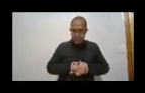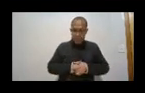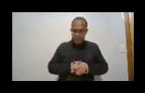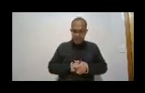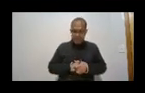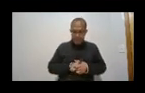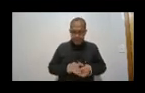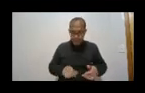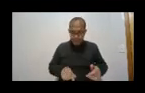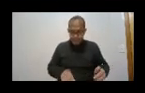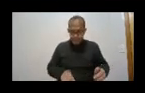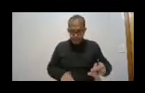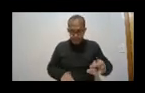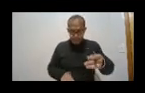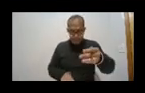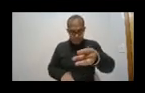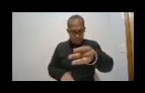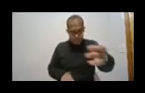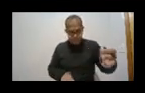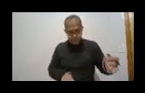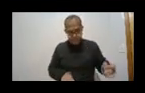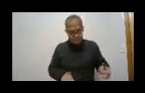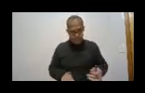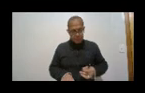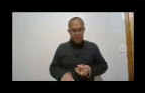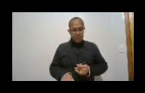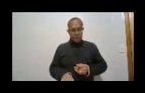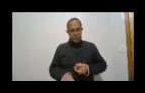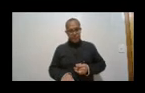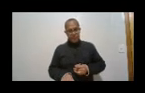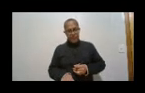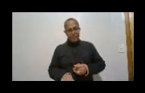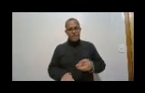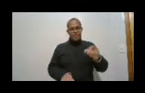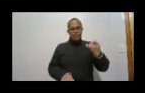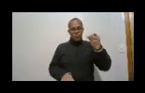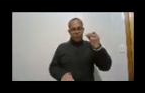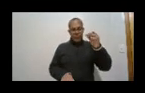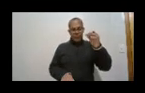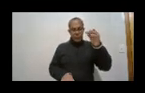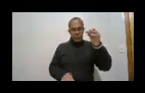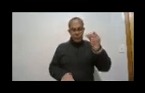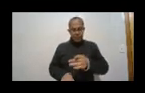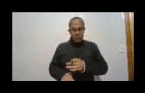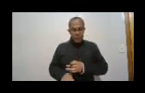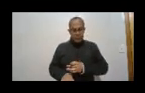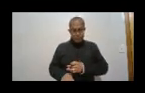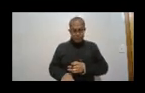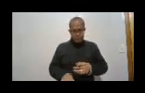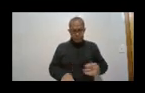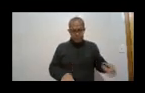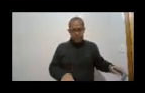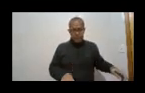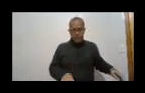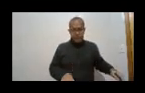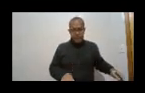membranas lipídicas das células, né? Discutimos também difusão simples, por exemplo, tá? Quando falamos de